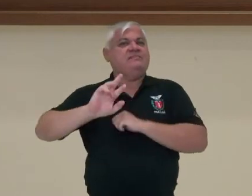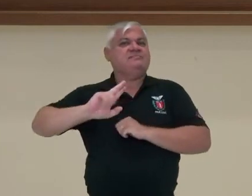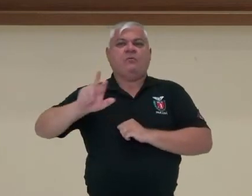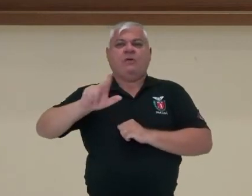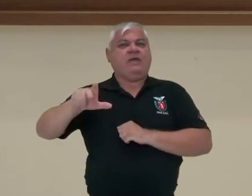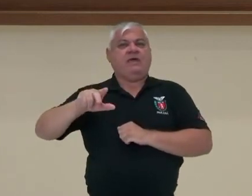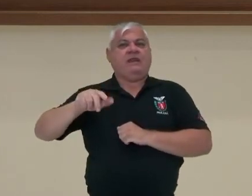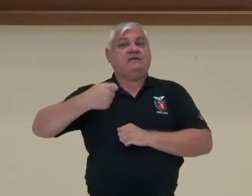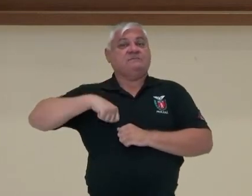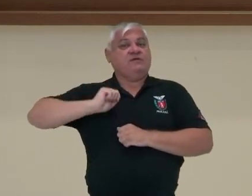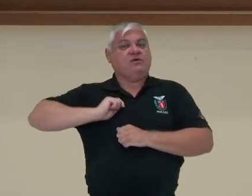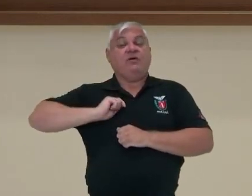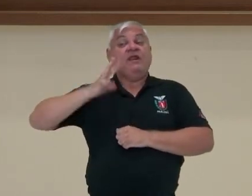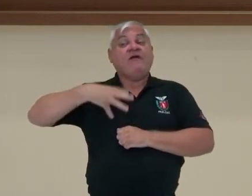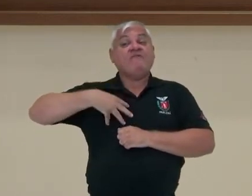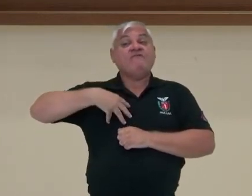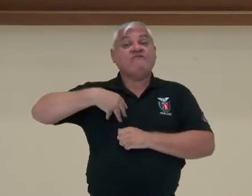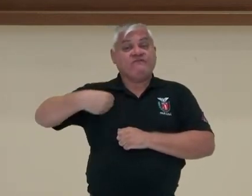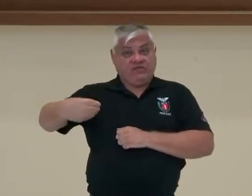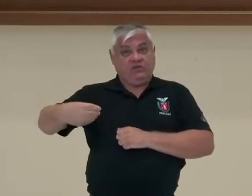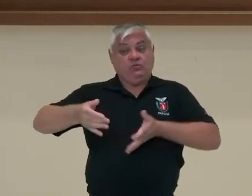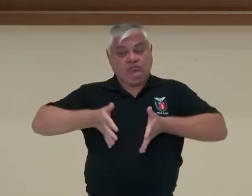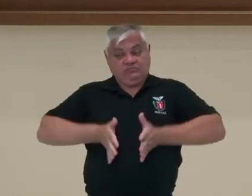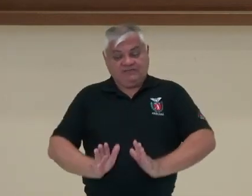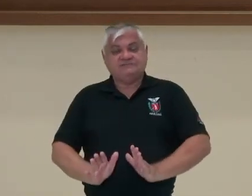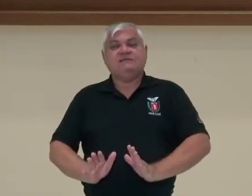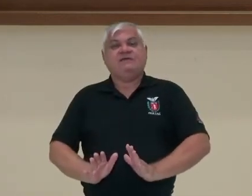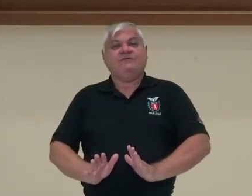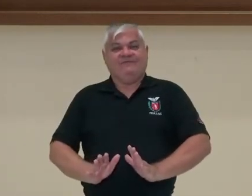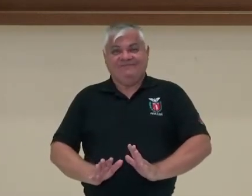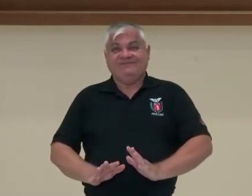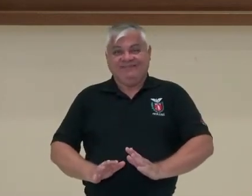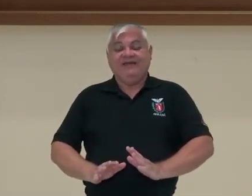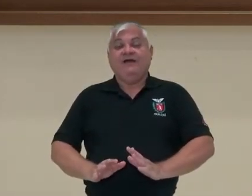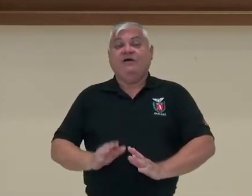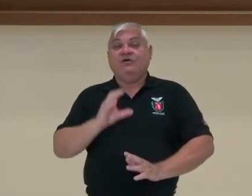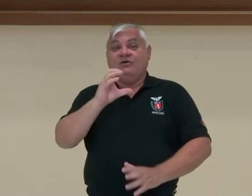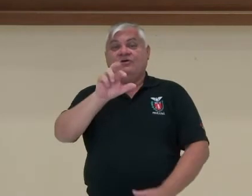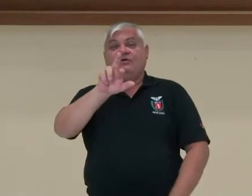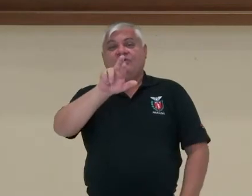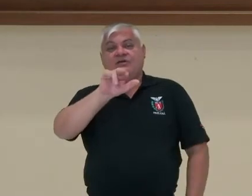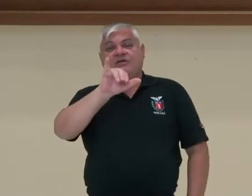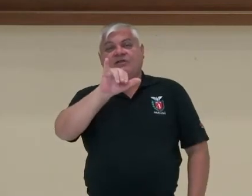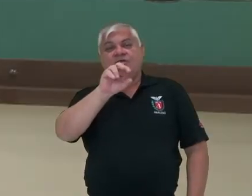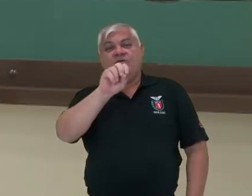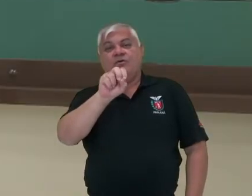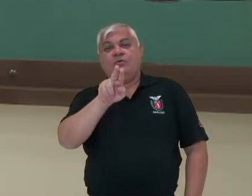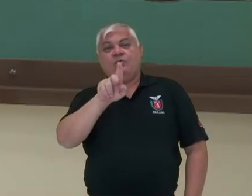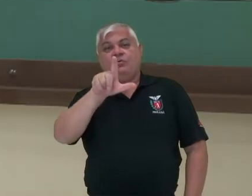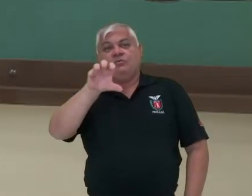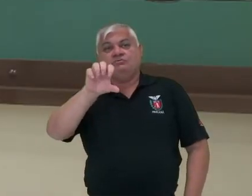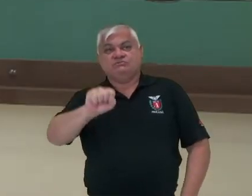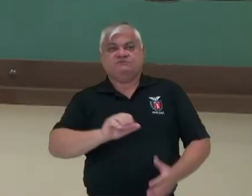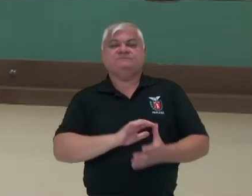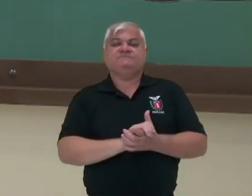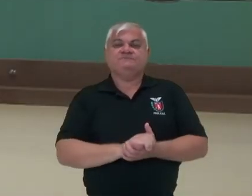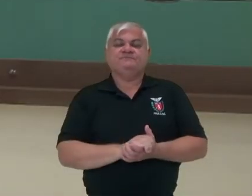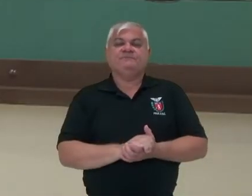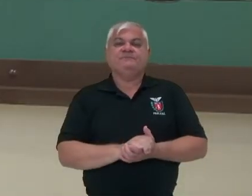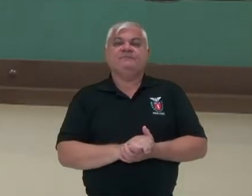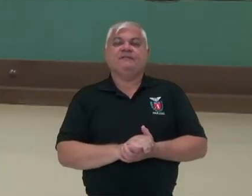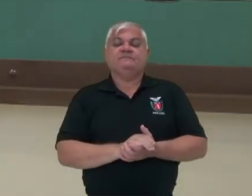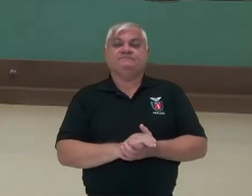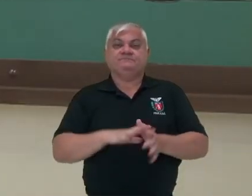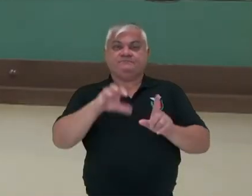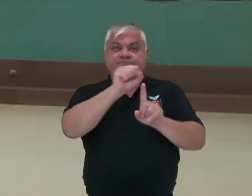eles eram filhos dos espanhóis nascidos na América, ou seja, os crioulos, tá? Então aqui, ó,